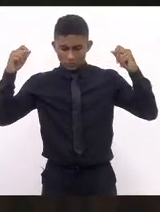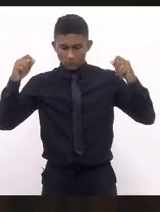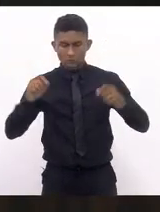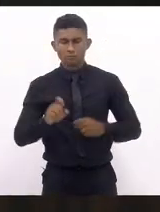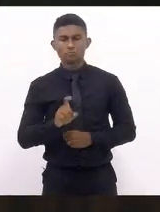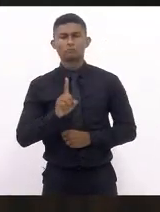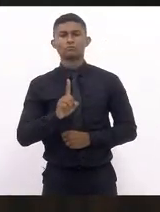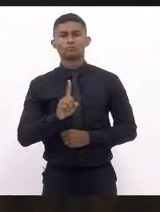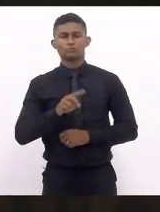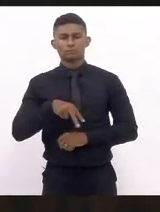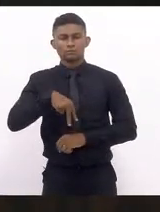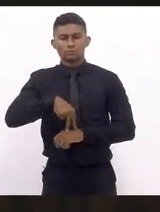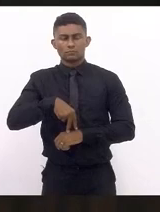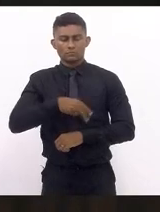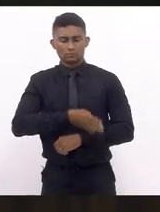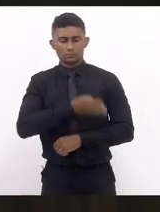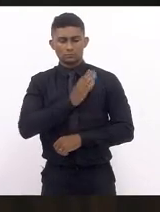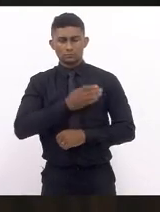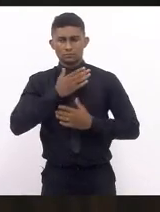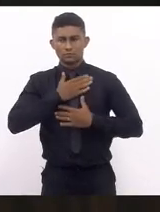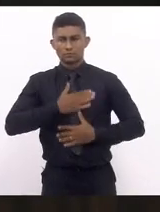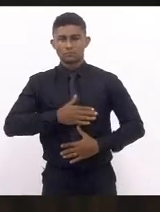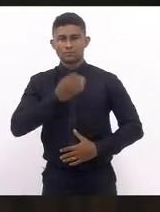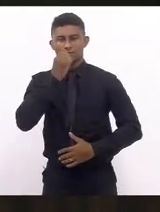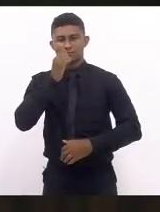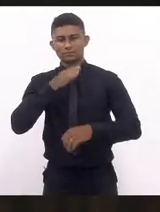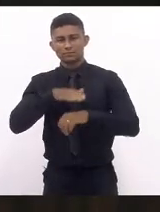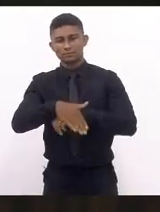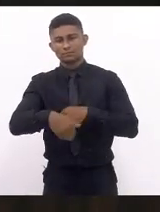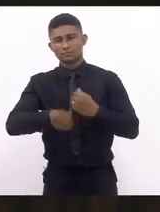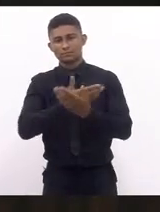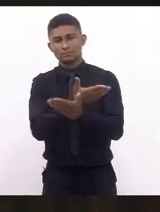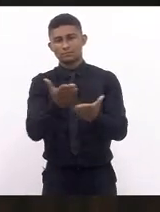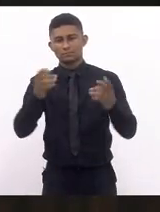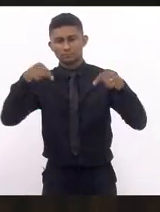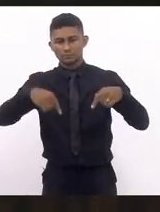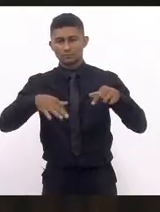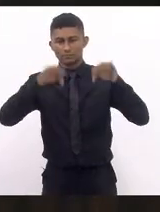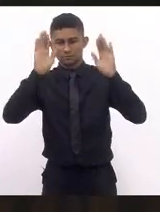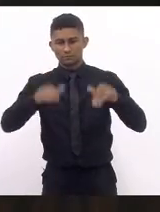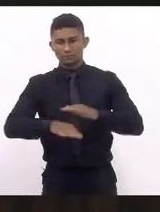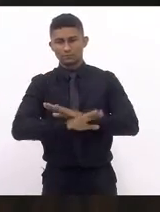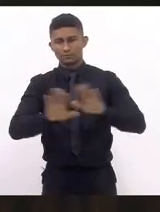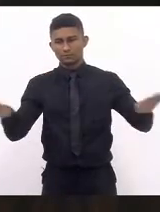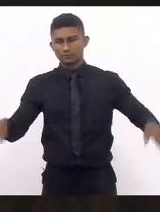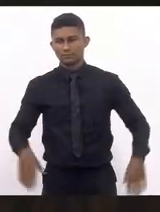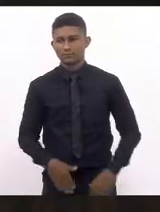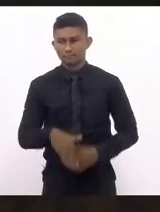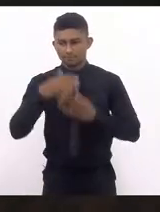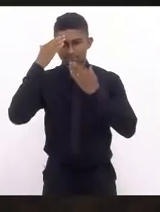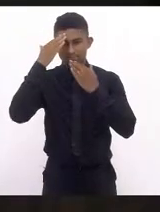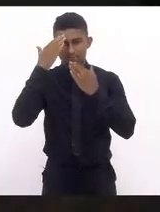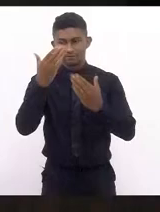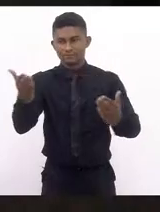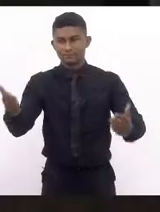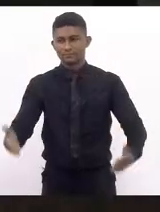eo Coração tranquilo Boa noite a todas e todos e declaro encerrada esta sessão obrigado